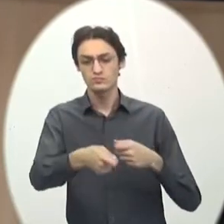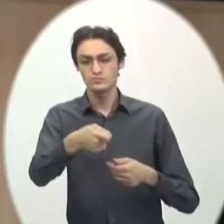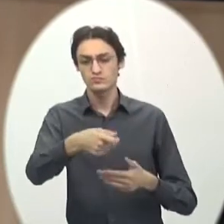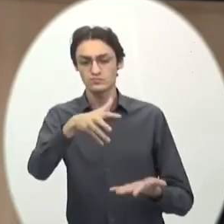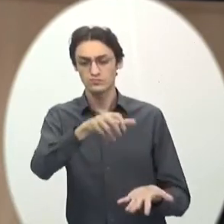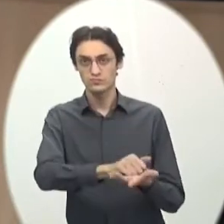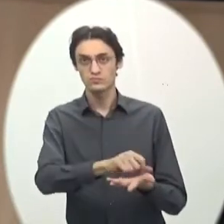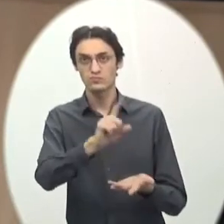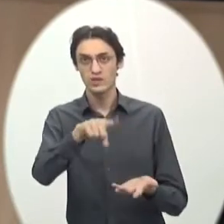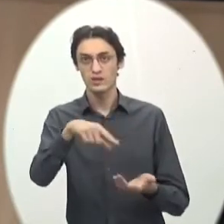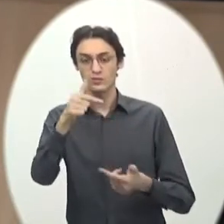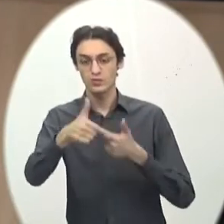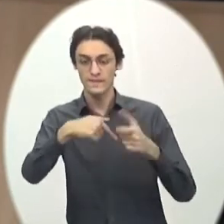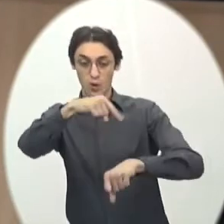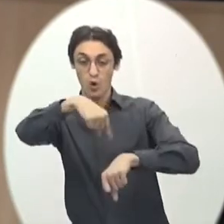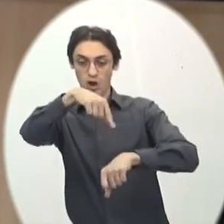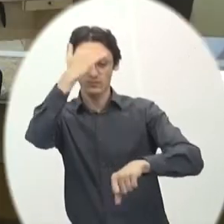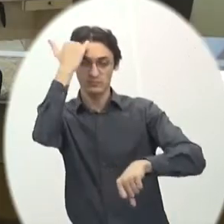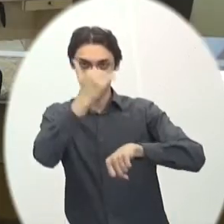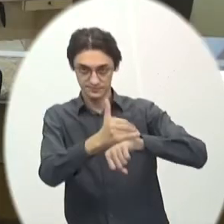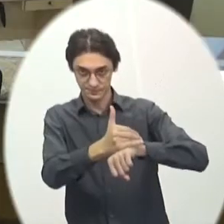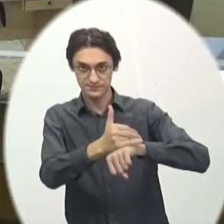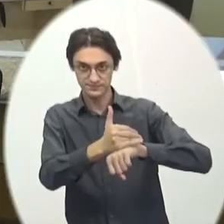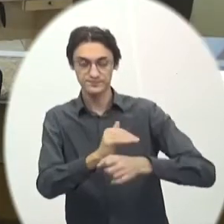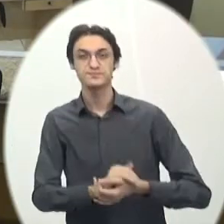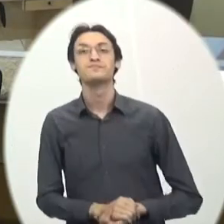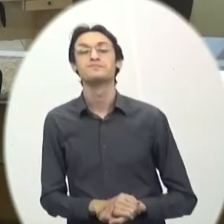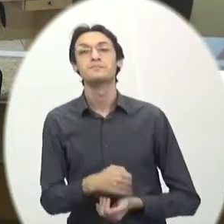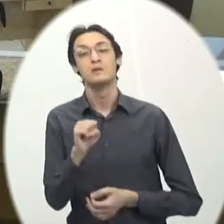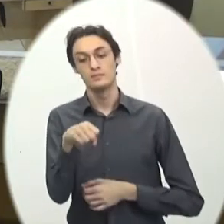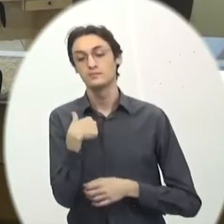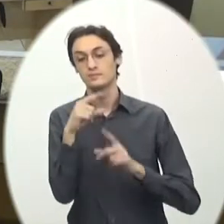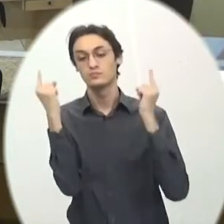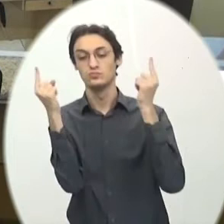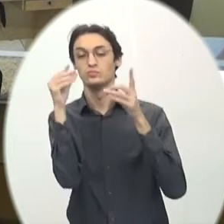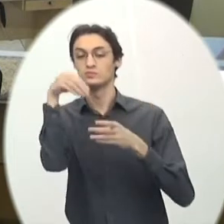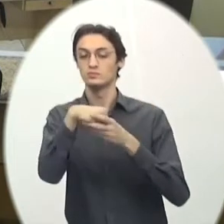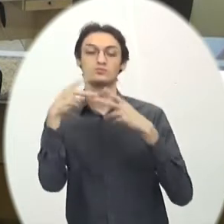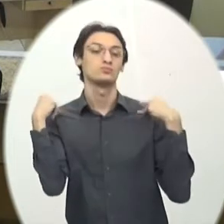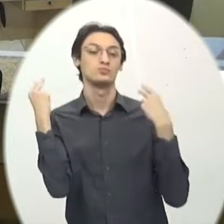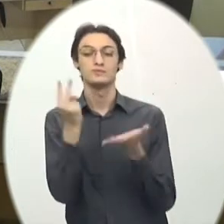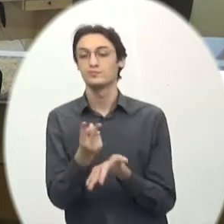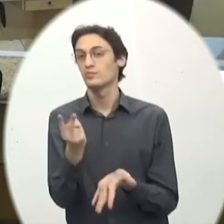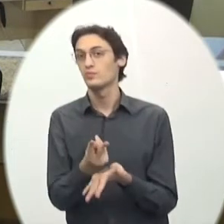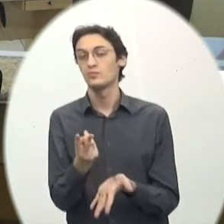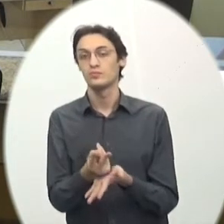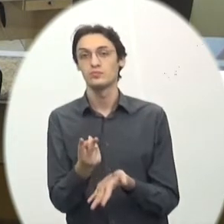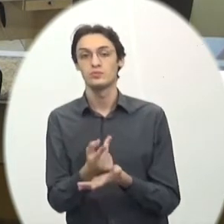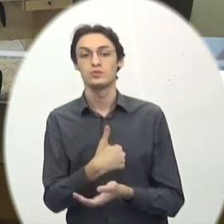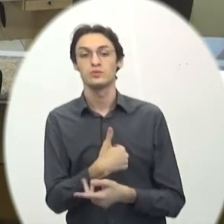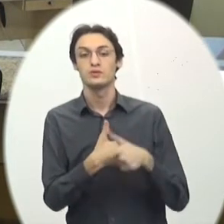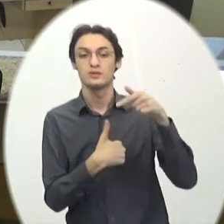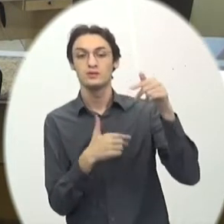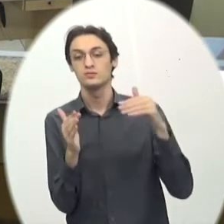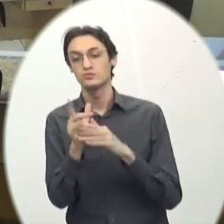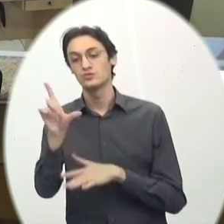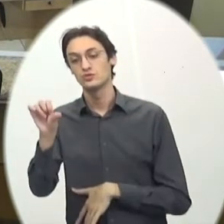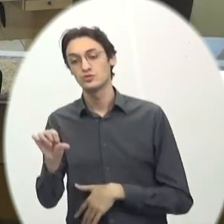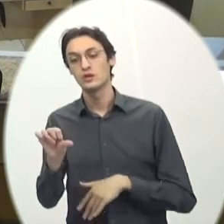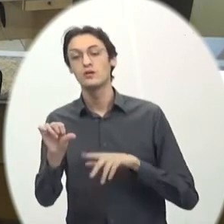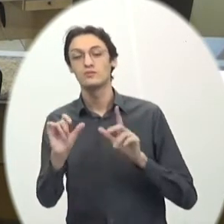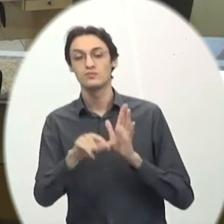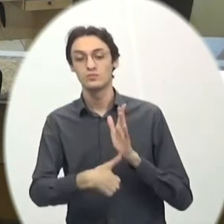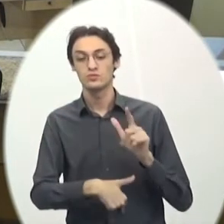o plantão. Exatamente, não deixar a ambulância sem um condutor. Sempre teve. Plantão 7 às 19, 19 às 7.